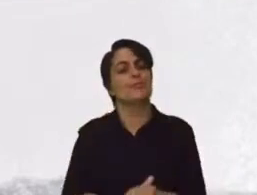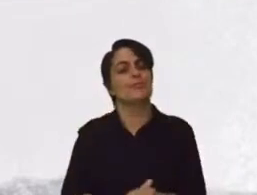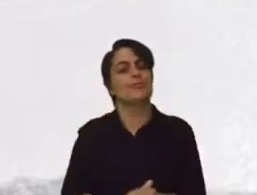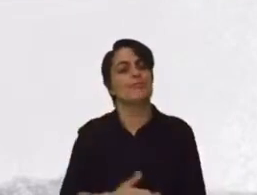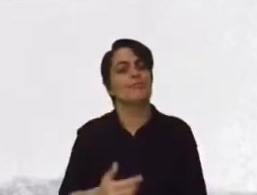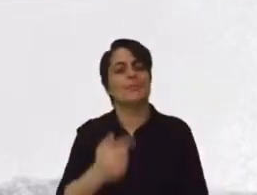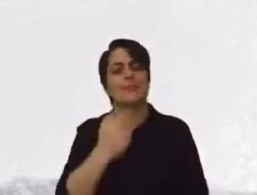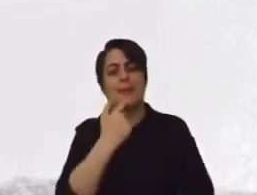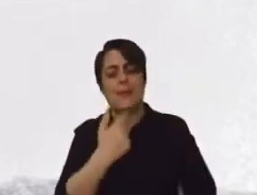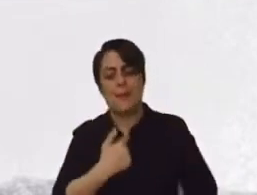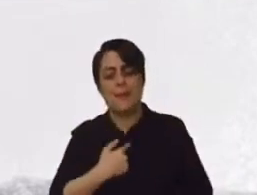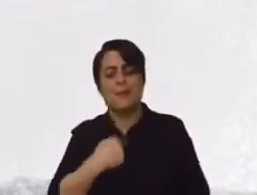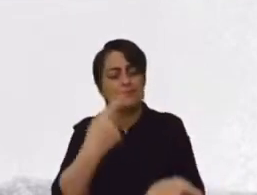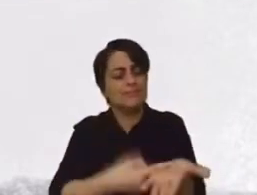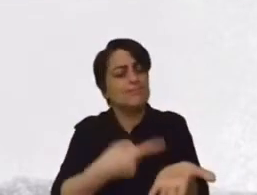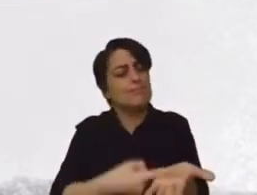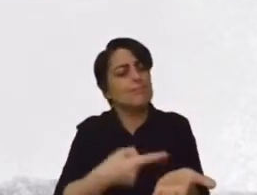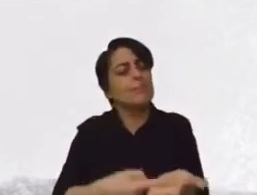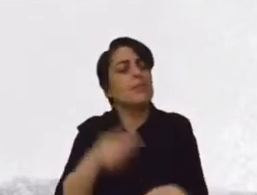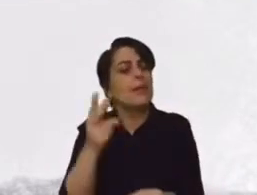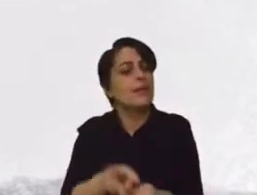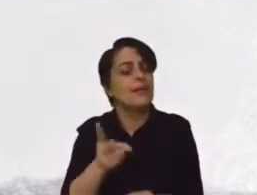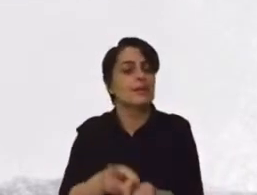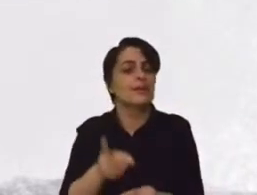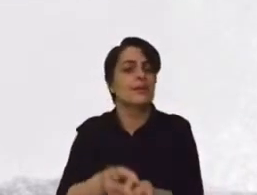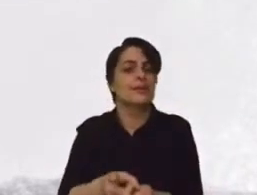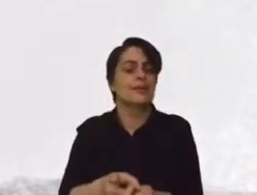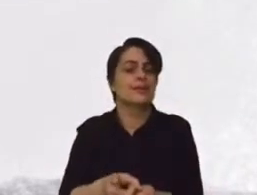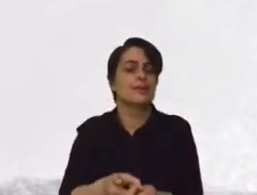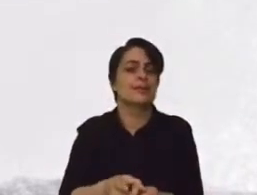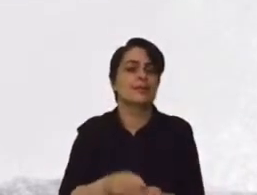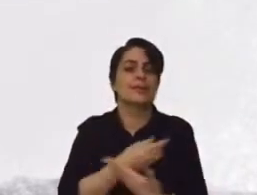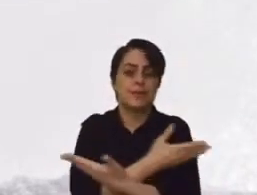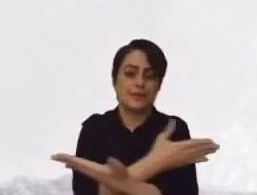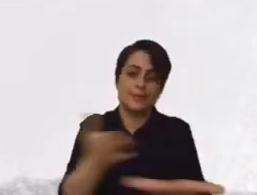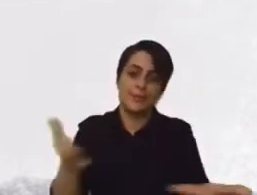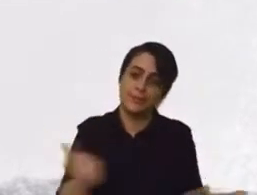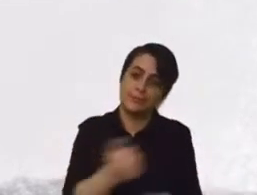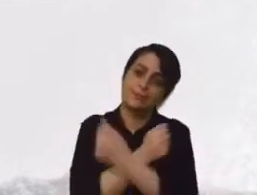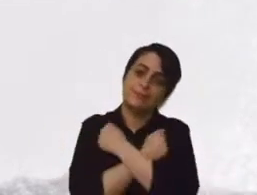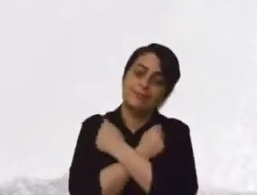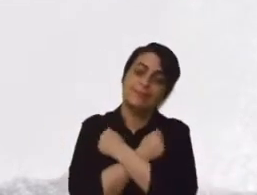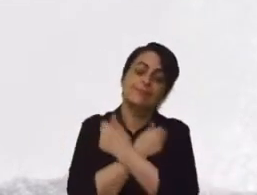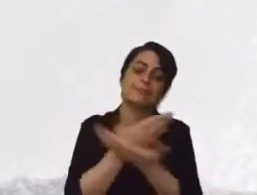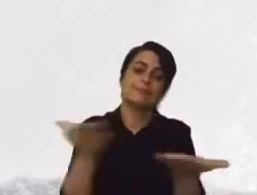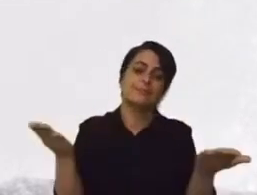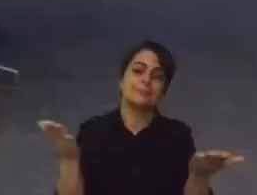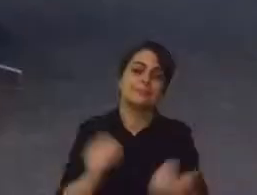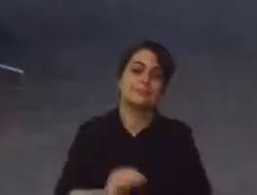sempre. Um beijo e um abraço para todos vocês. Muito bem, presidente Lula.